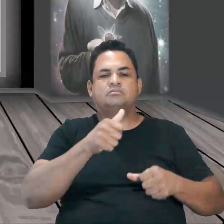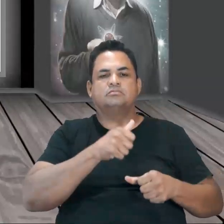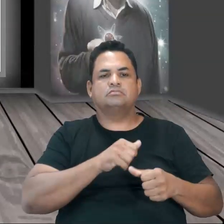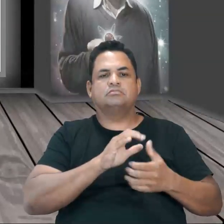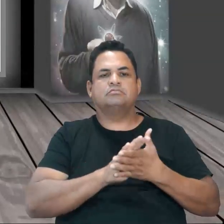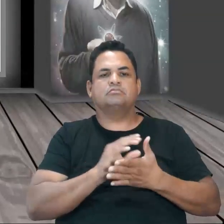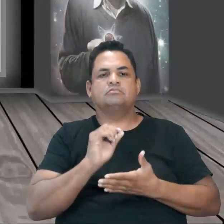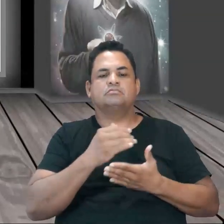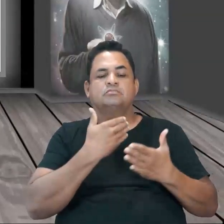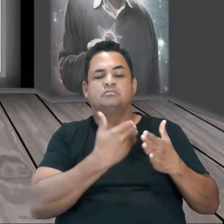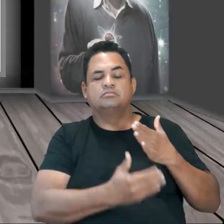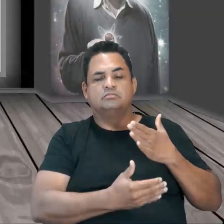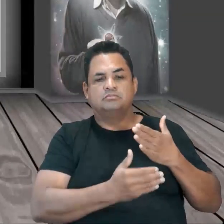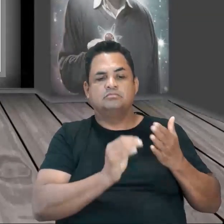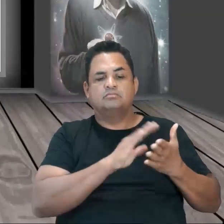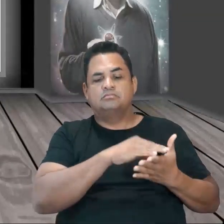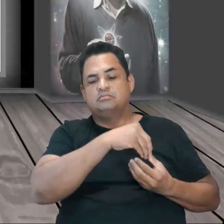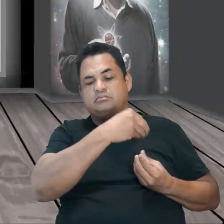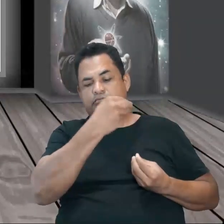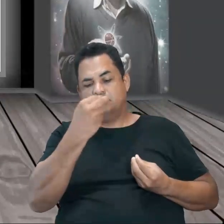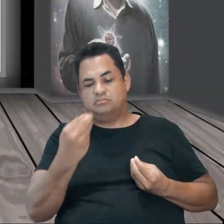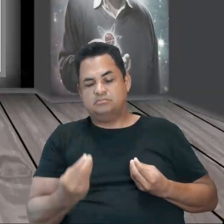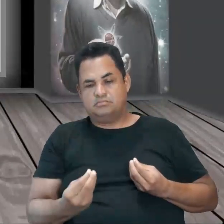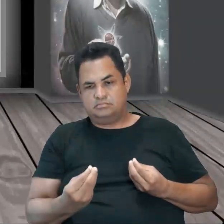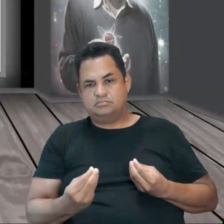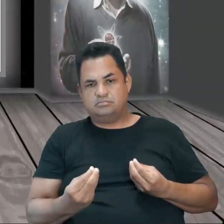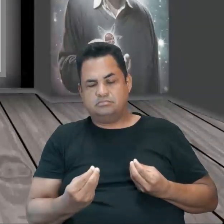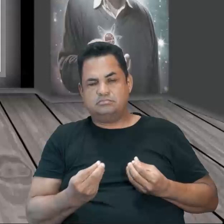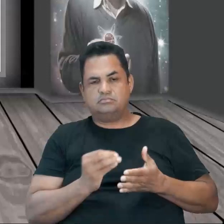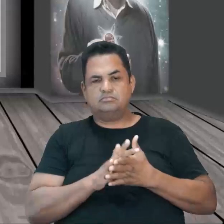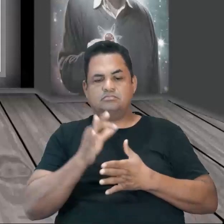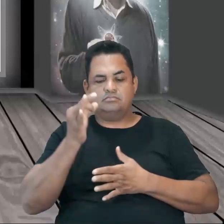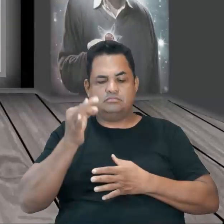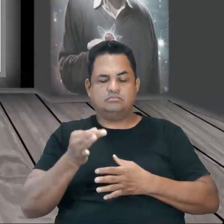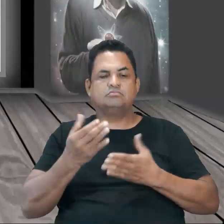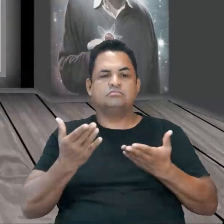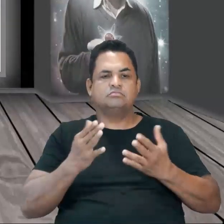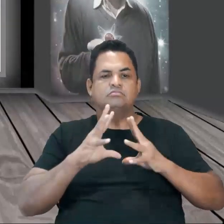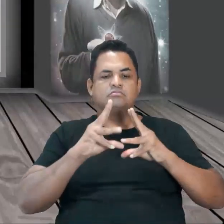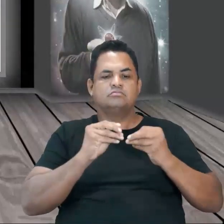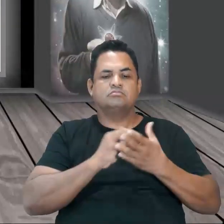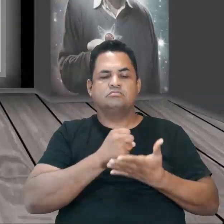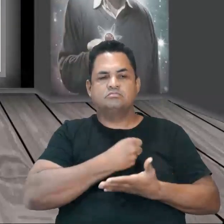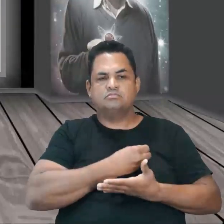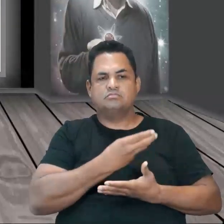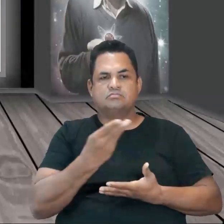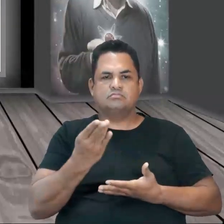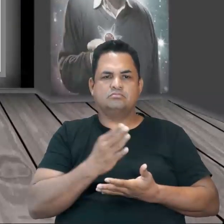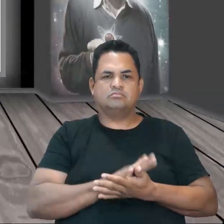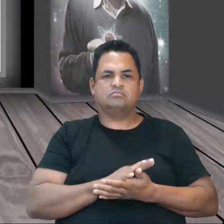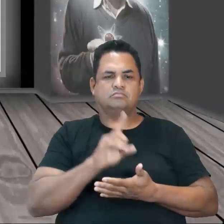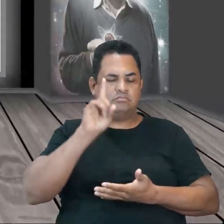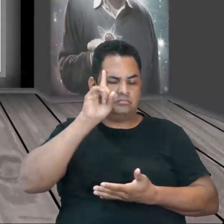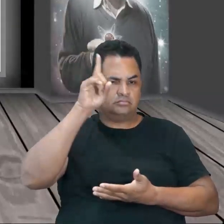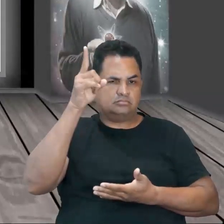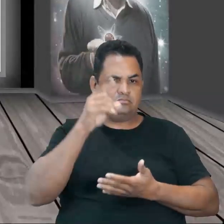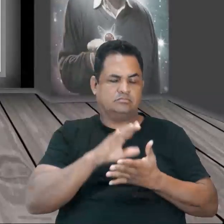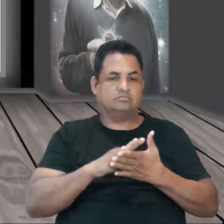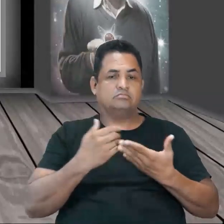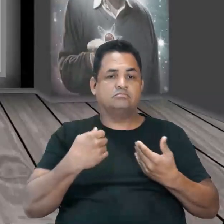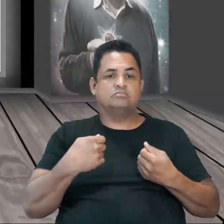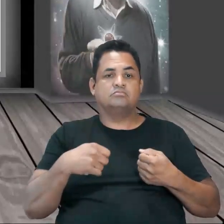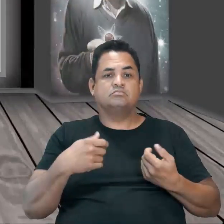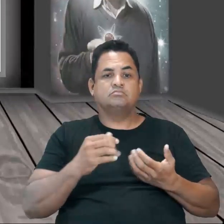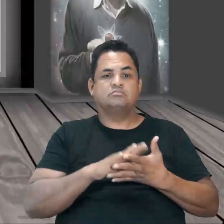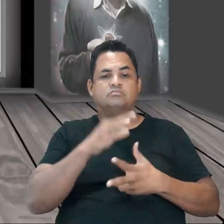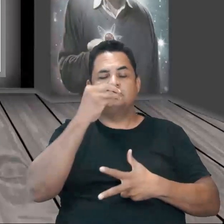um perde, o outro recebe exatamente na mesma quantidade. Justamente. Então, a ideia é que eles têm que ter, porque não é questão de Enem,